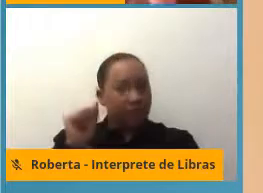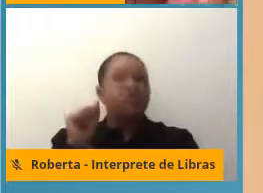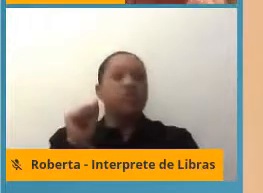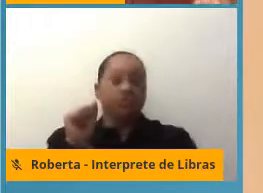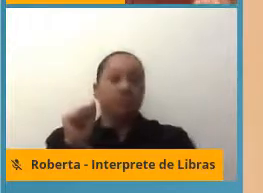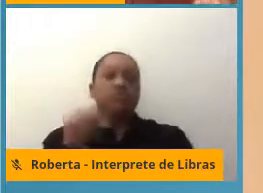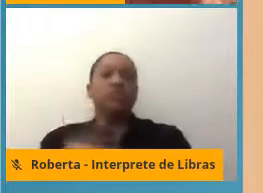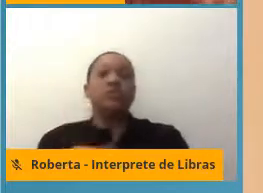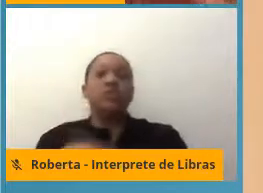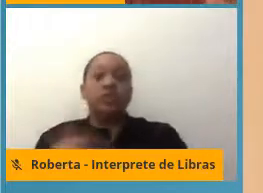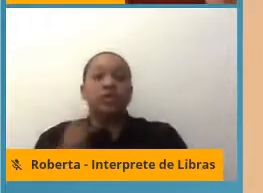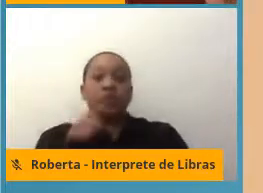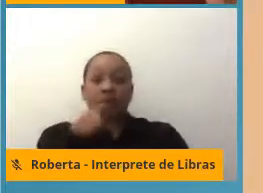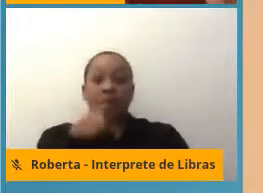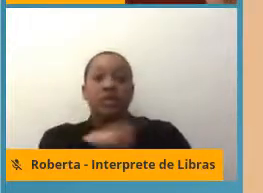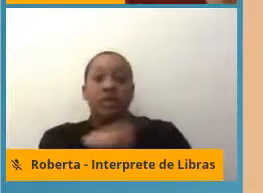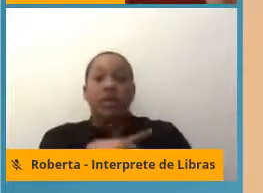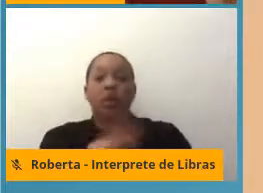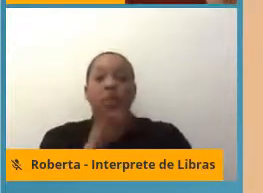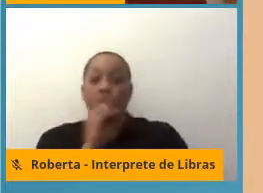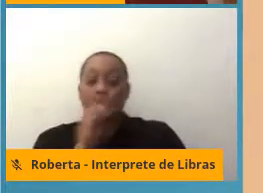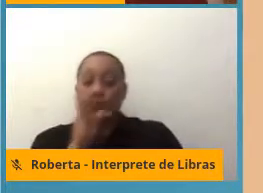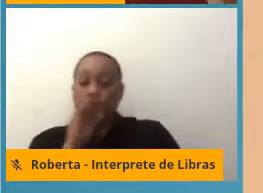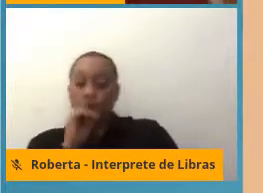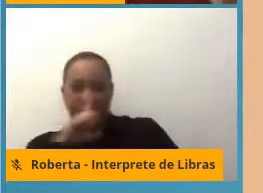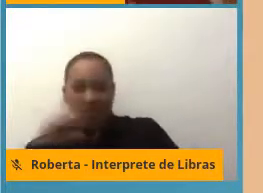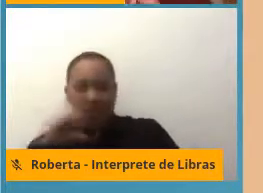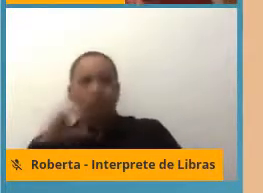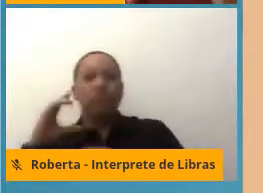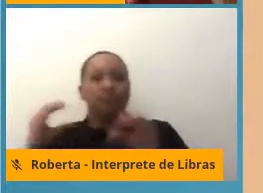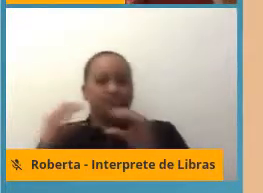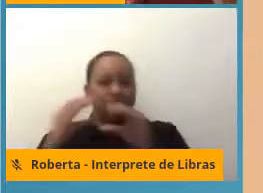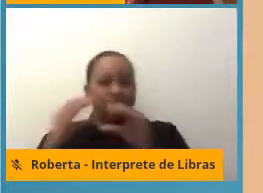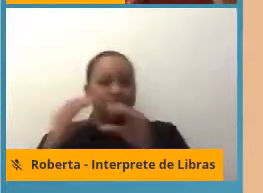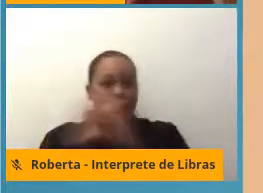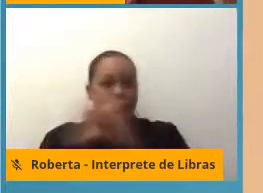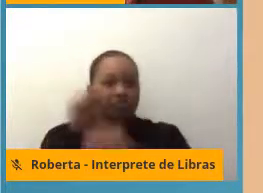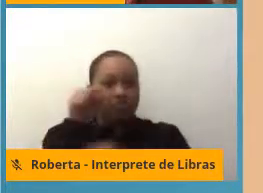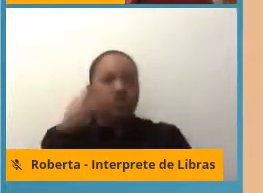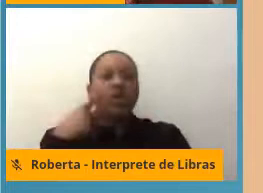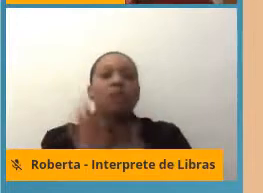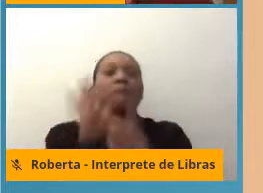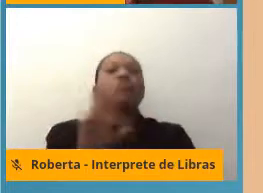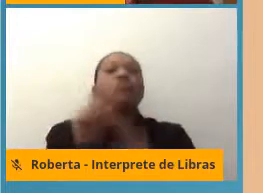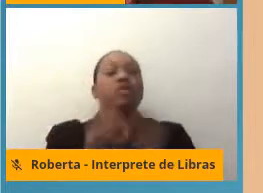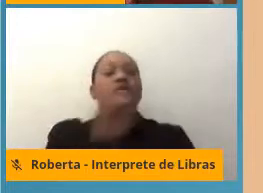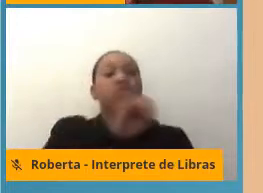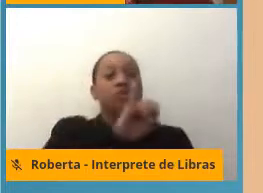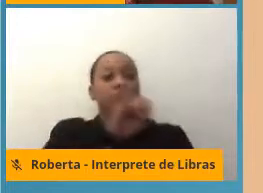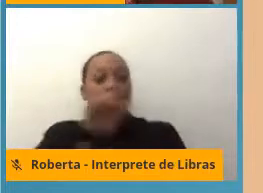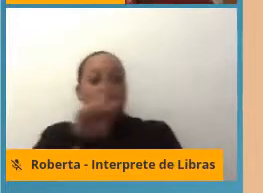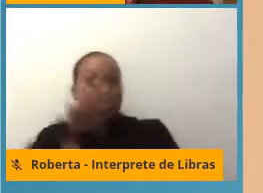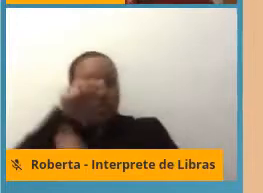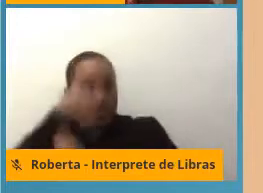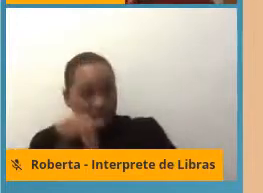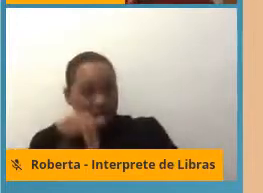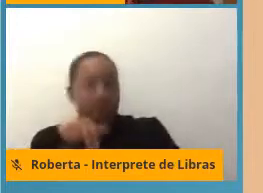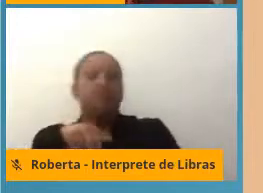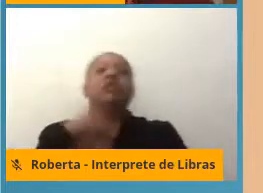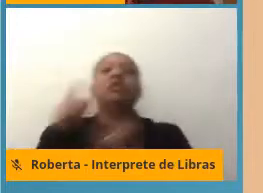do total, existe um teste que ele especifica entre IgM e IgG. Veja que agora a gente